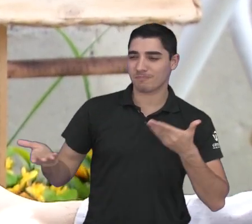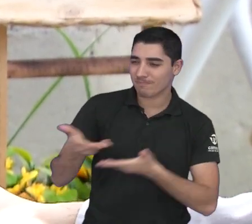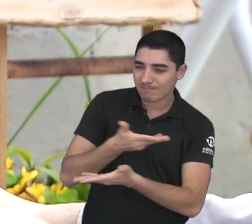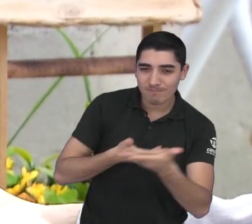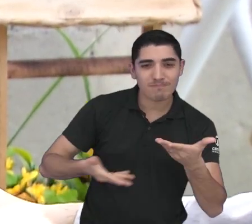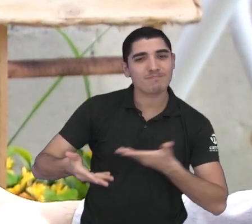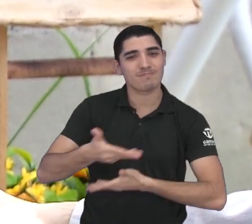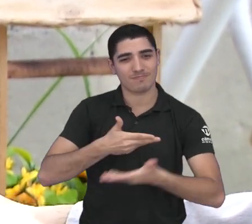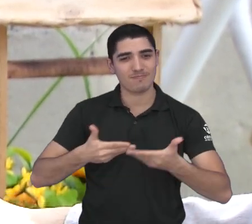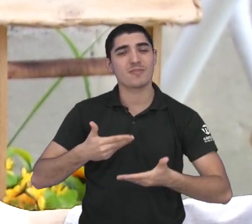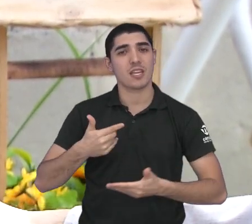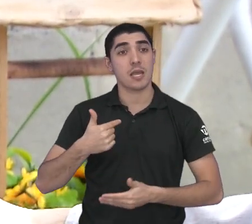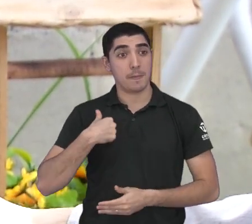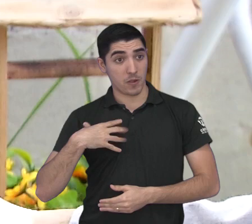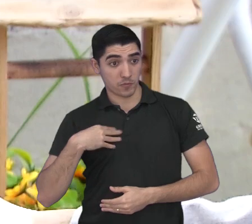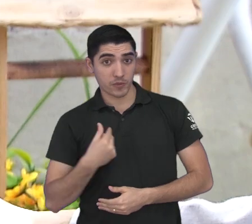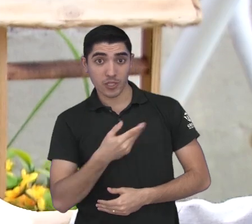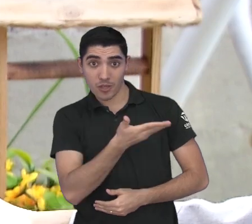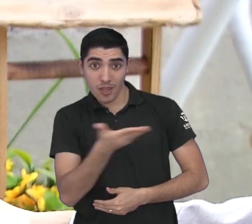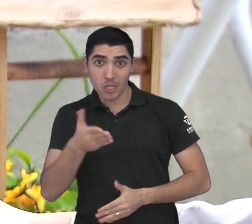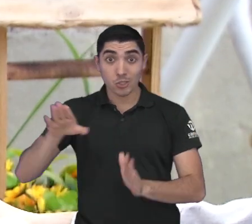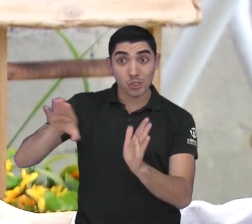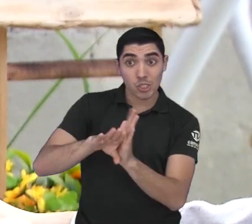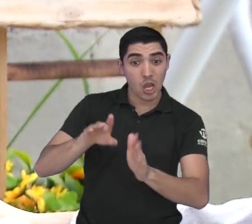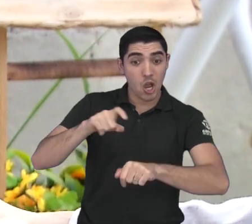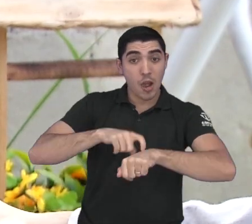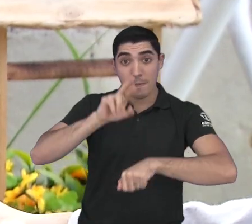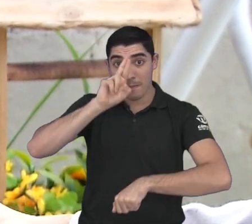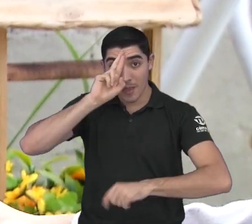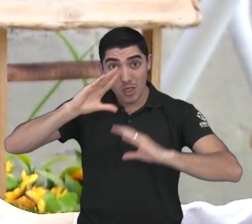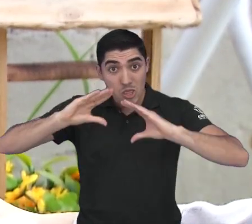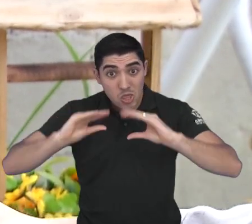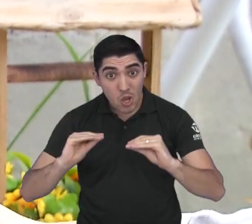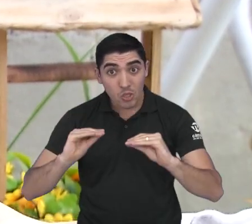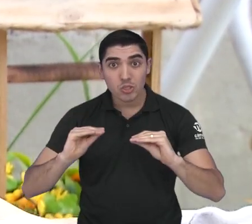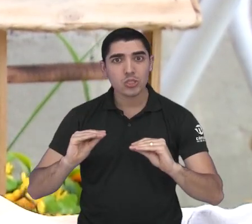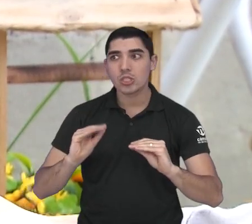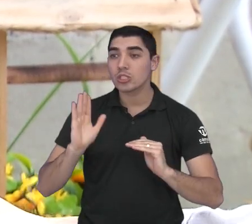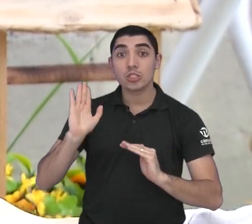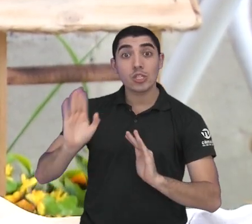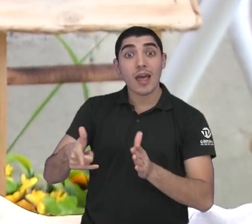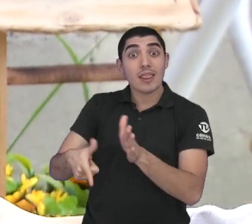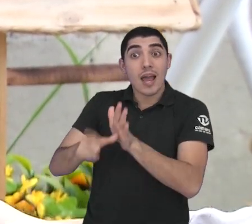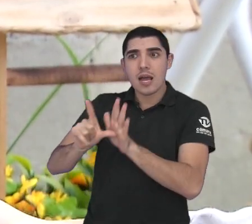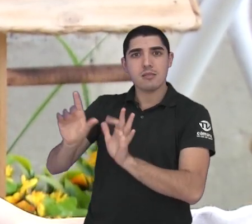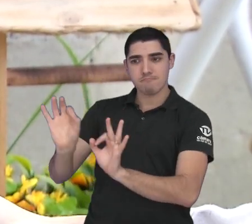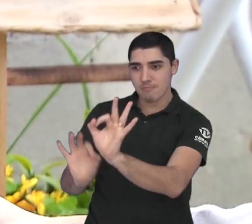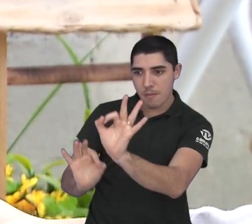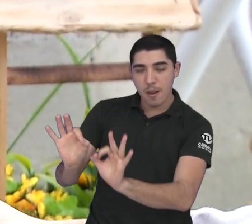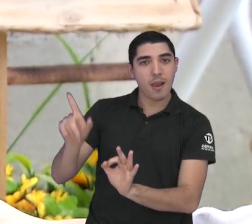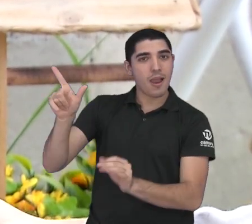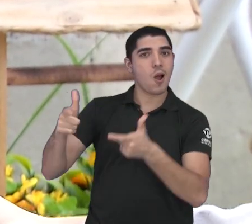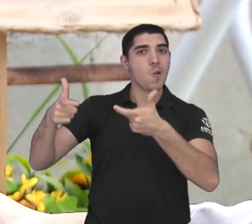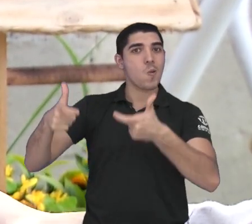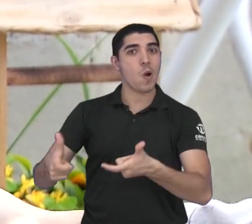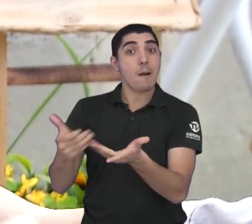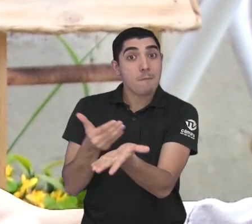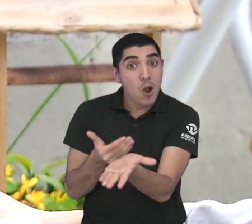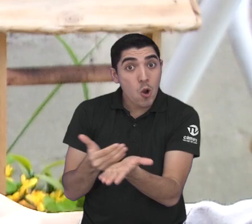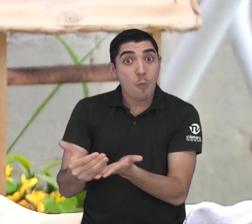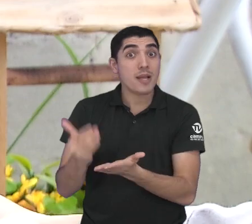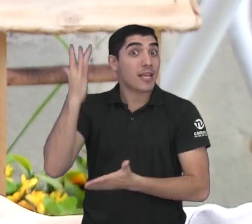gente gostava muito, nossa, quando meus filhos chegavam lá meia-noite, porque já estavam no lugar, já